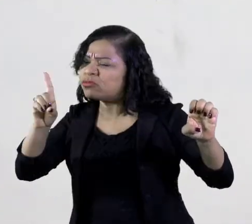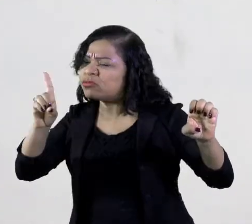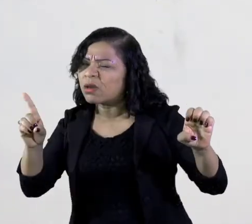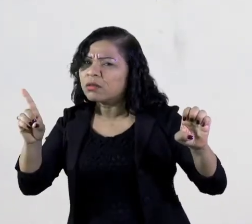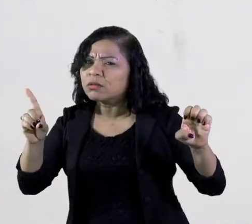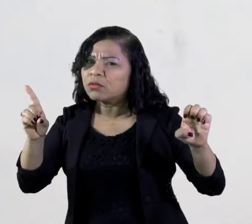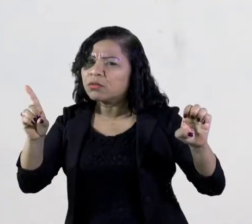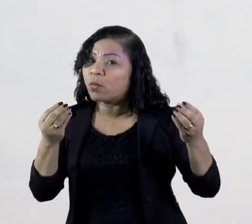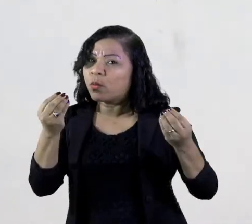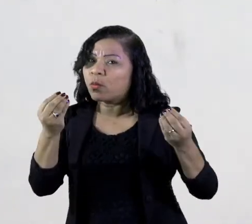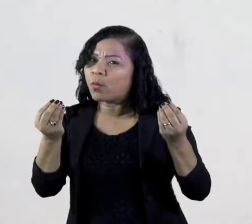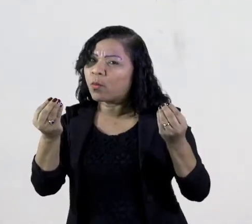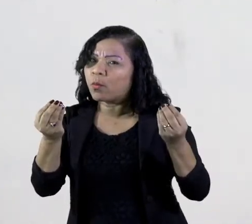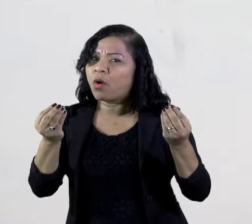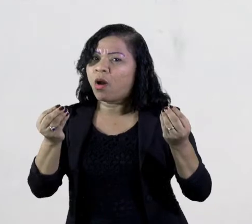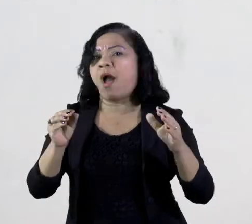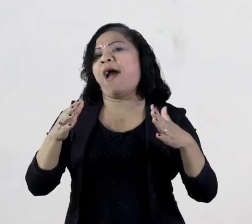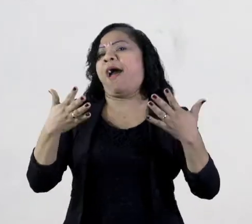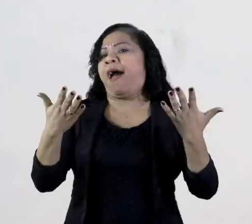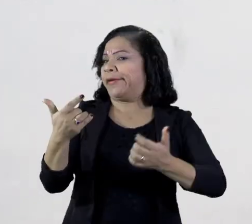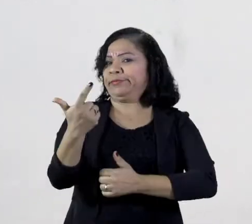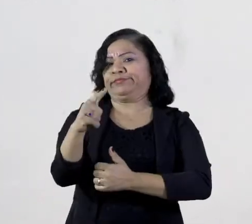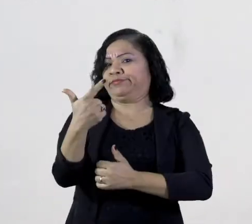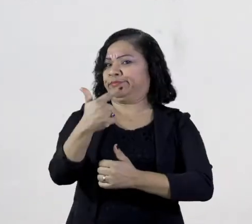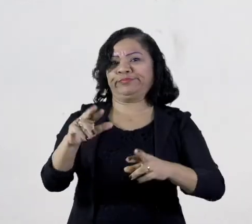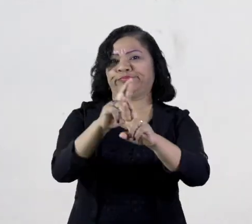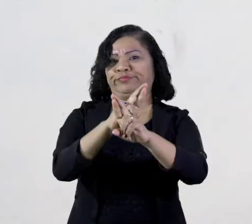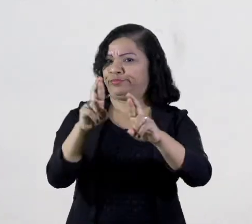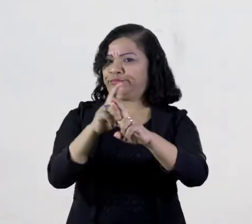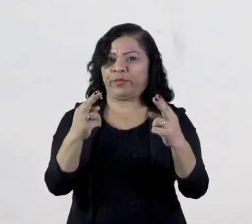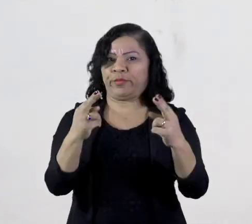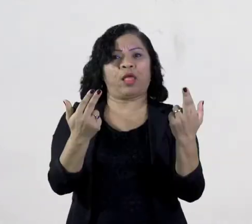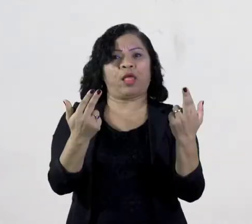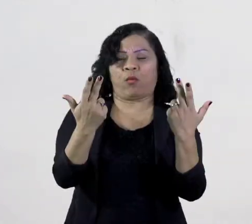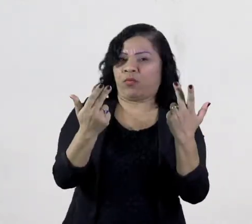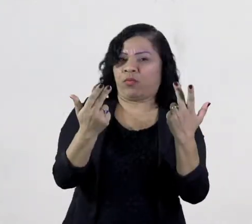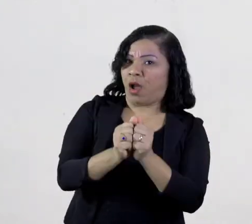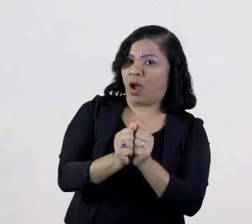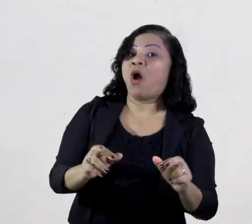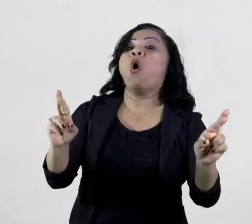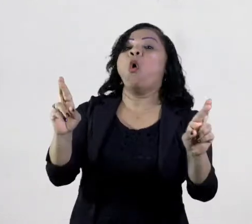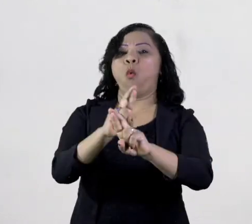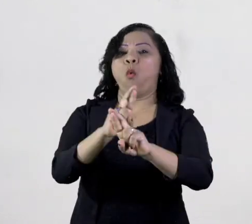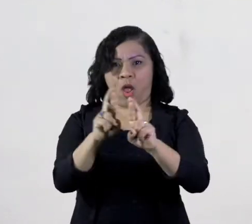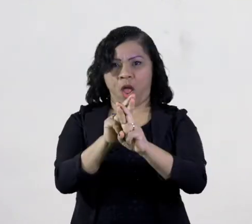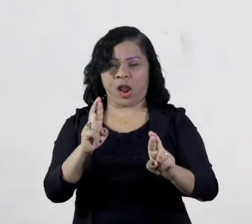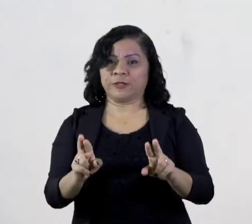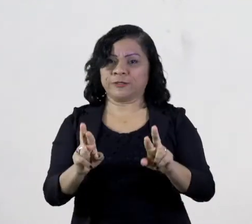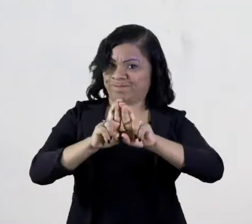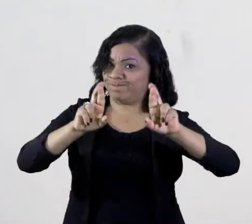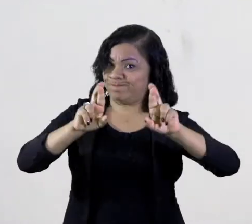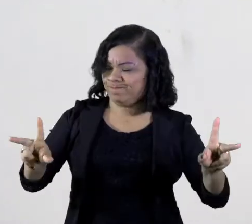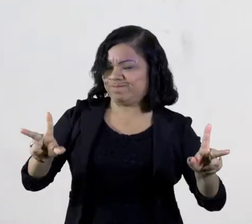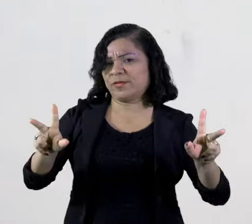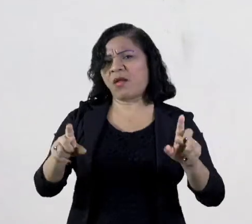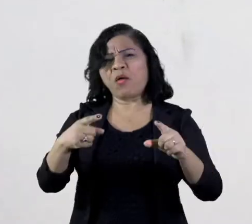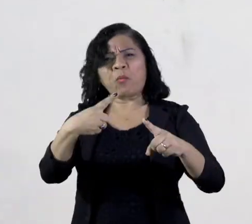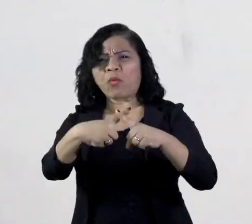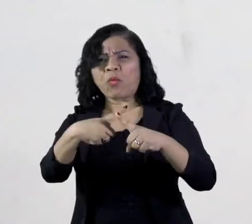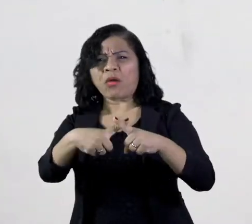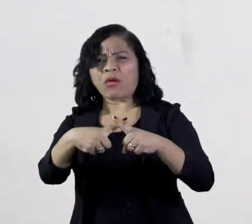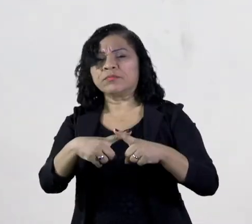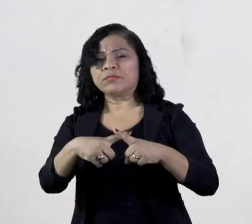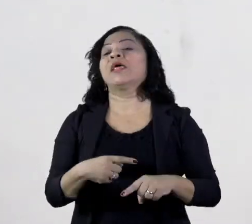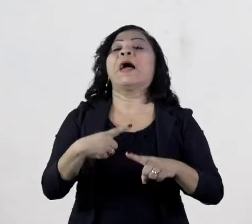nesse caso, nós não teríamos uma relação de igualdade, e sim uma relação de diferença. Por quê, professor? Porque